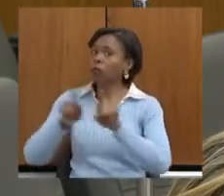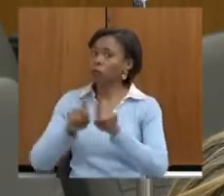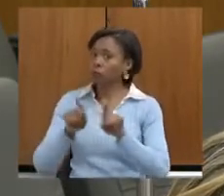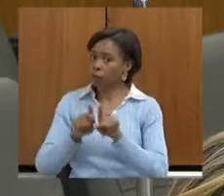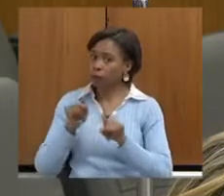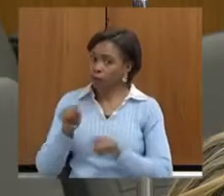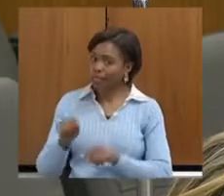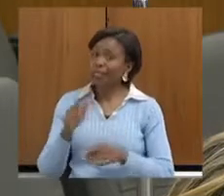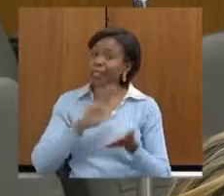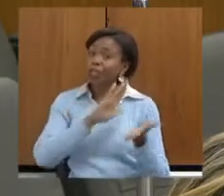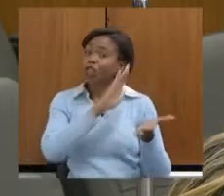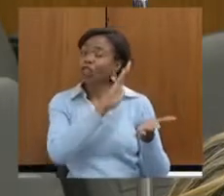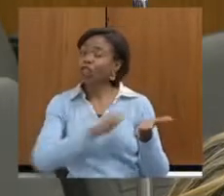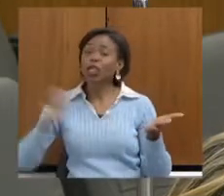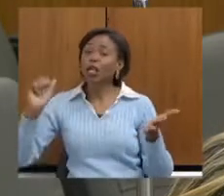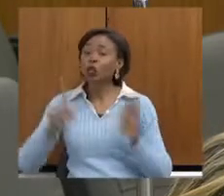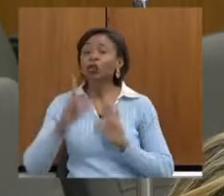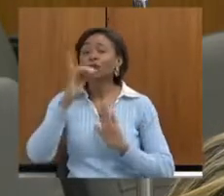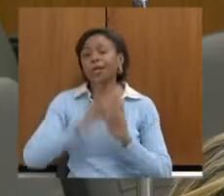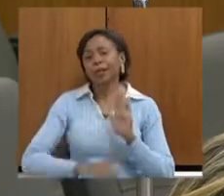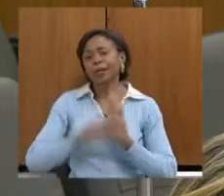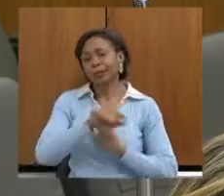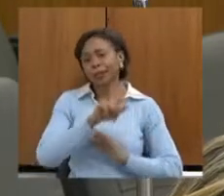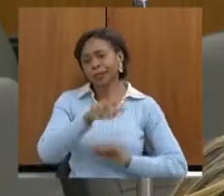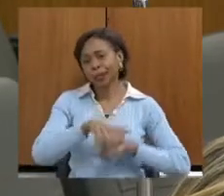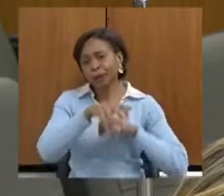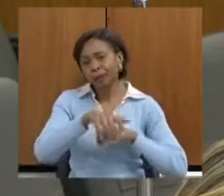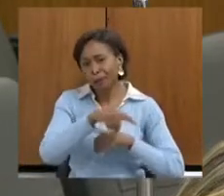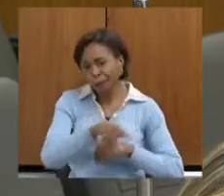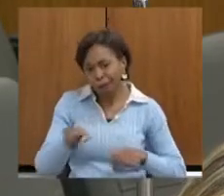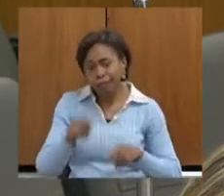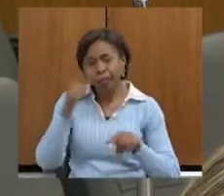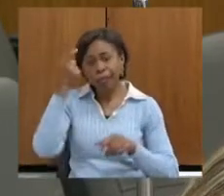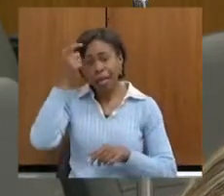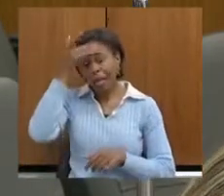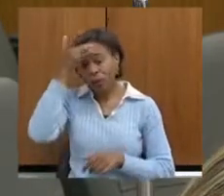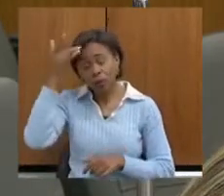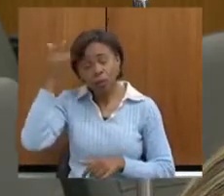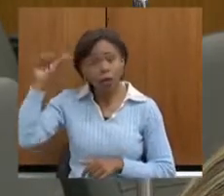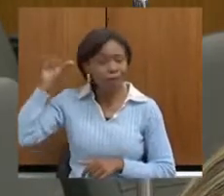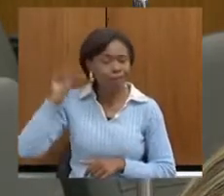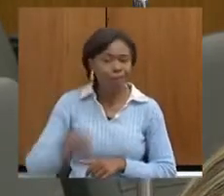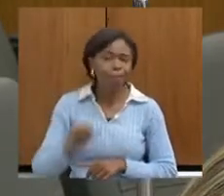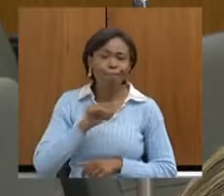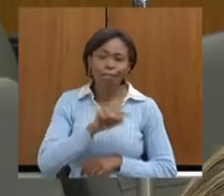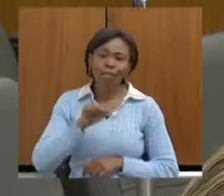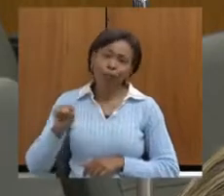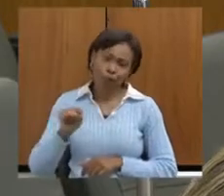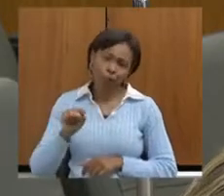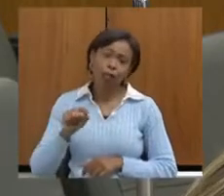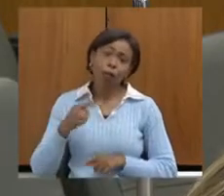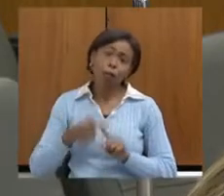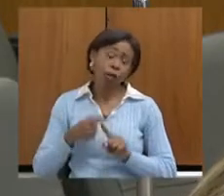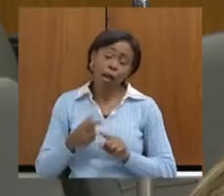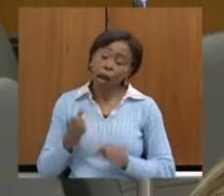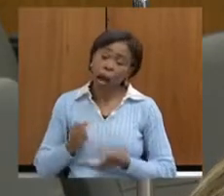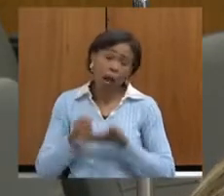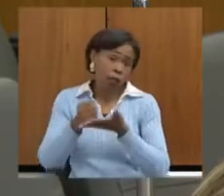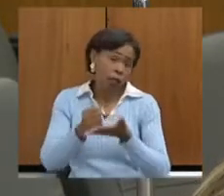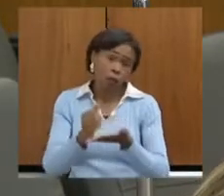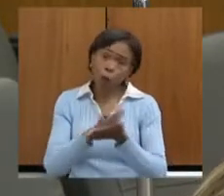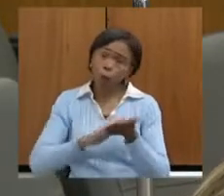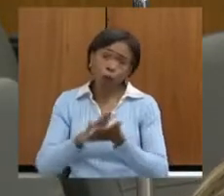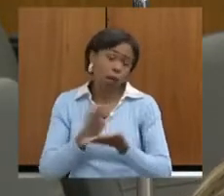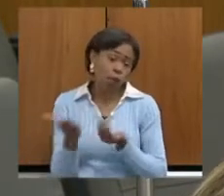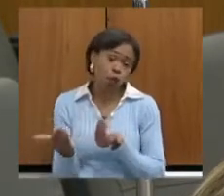direito dos garimpeiros e tá tirando o dinheiro aí que os Comerciantes nova tá acabando com a saúde mental de Antônio Pereira que não dá assistência para nem